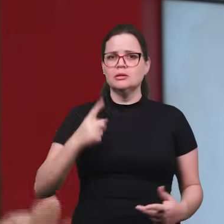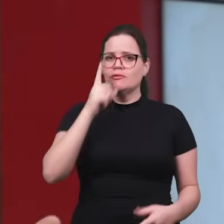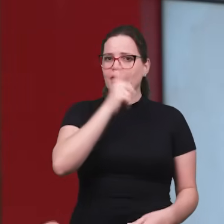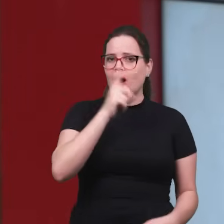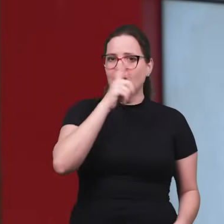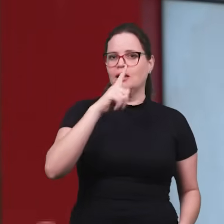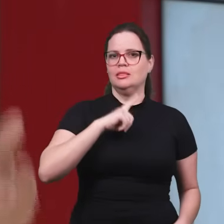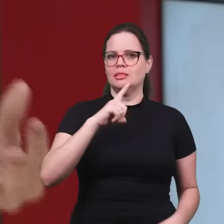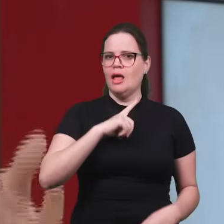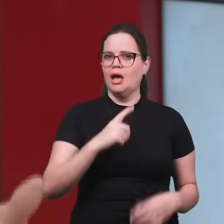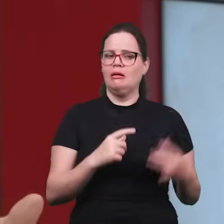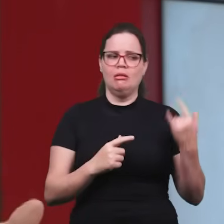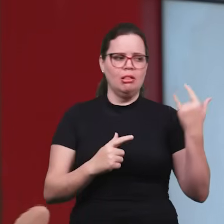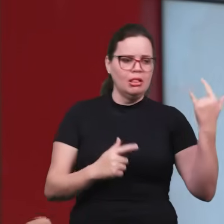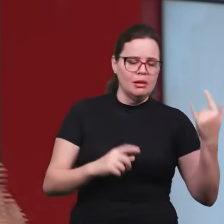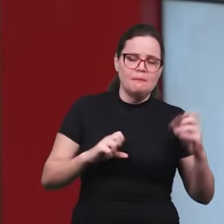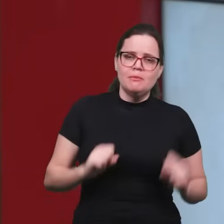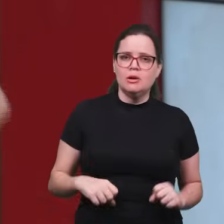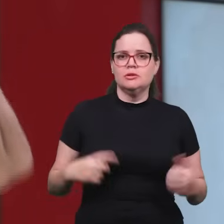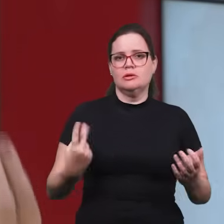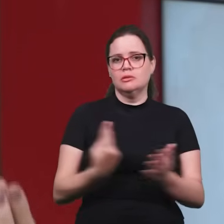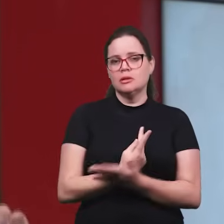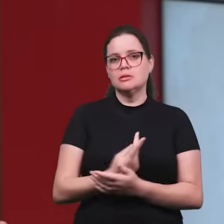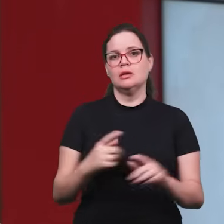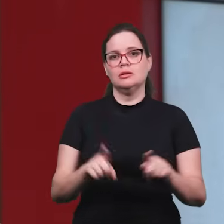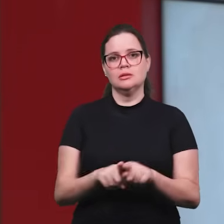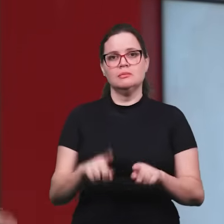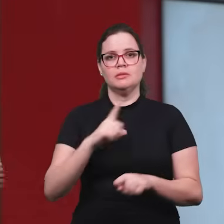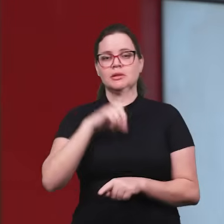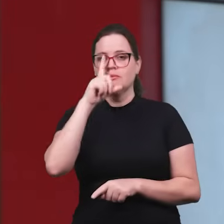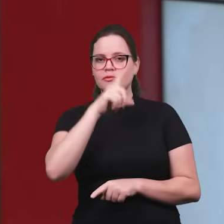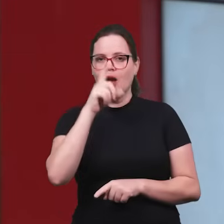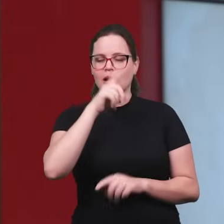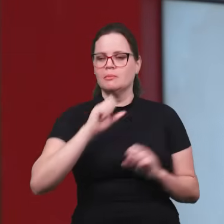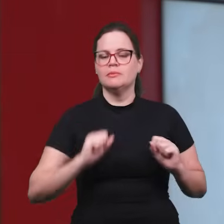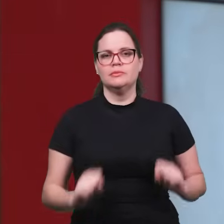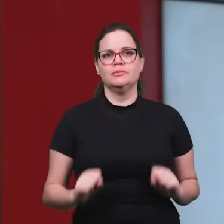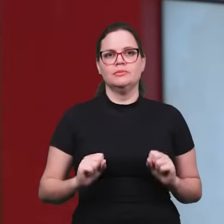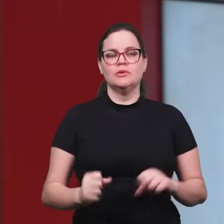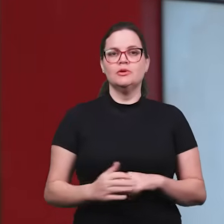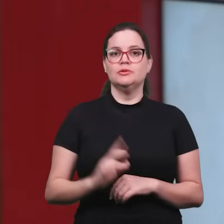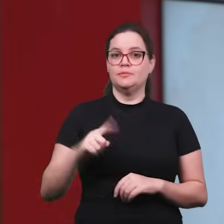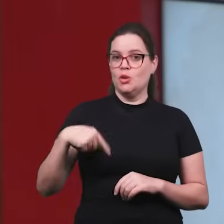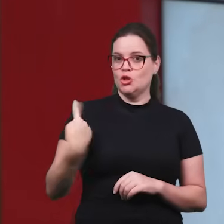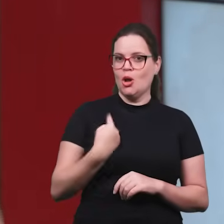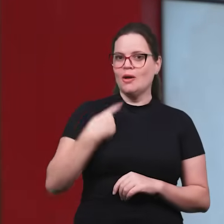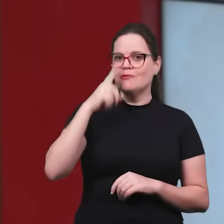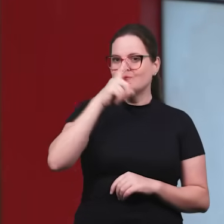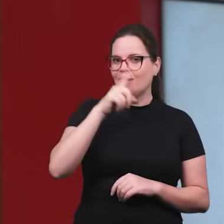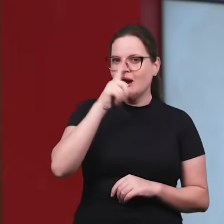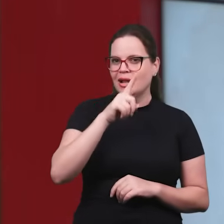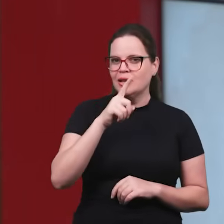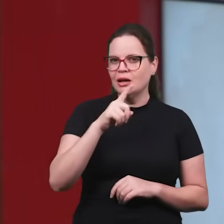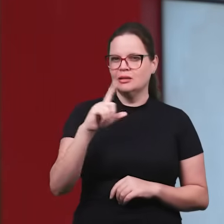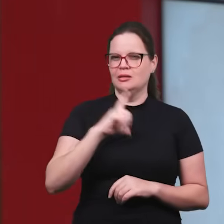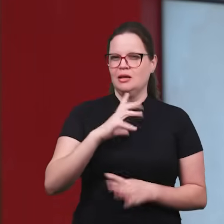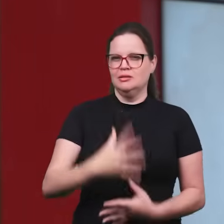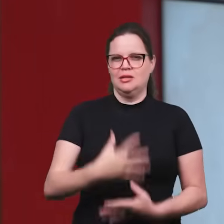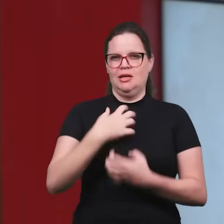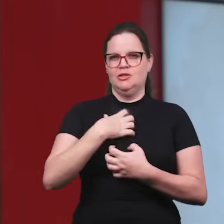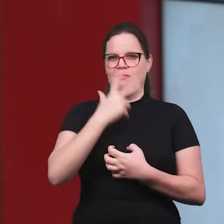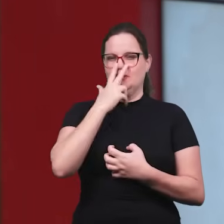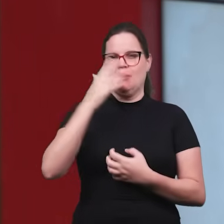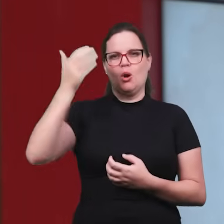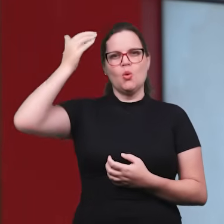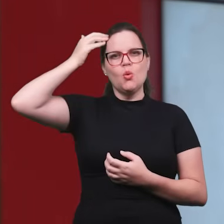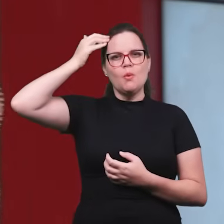a tentações que nos sobrevêm, estamos sujeitos a falhas. E quando nós falhamos, quando vem o sentimento de culpa,